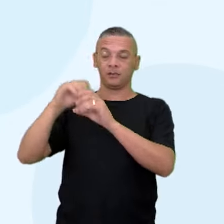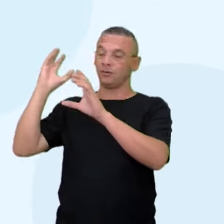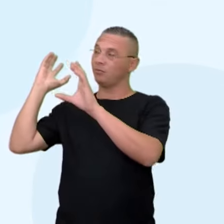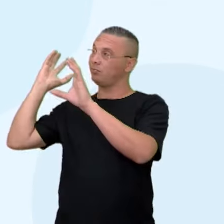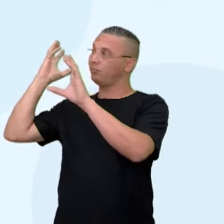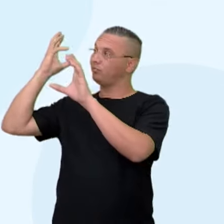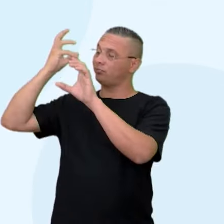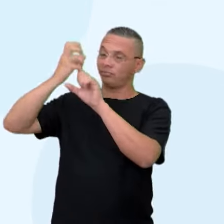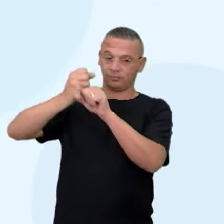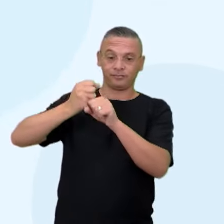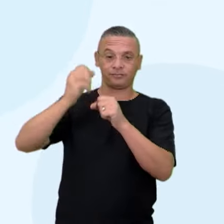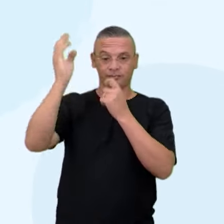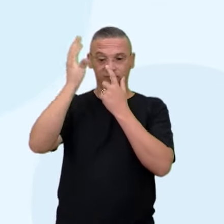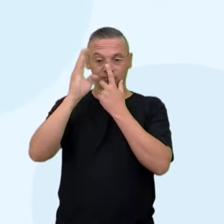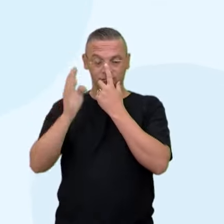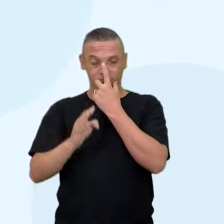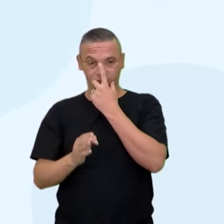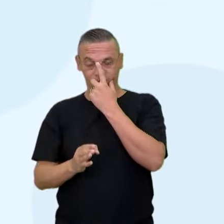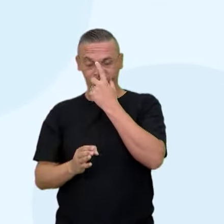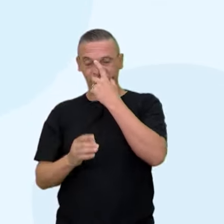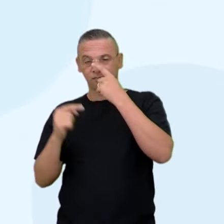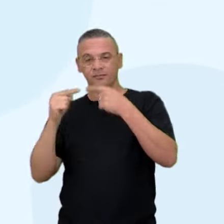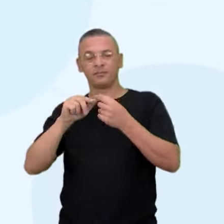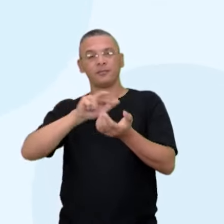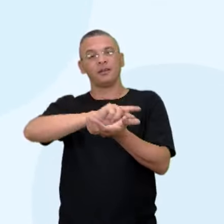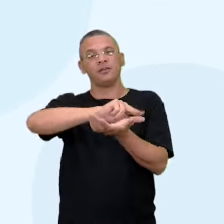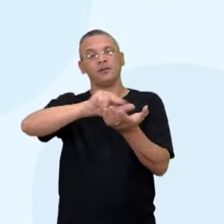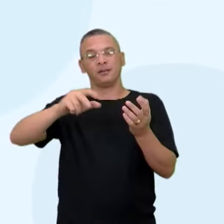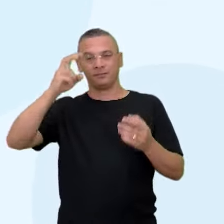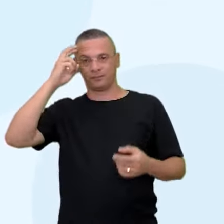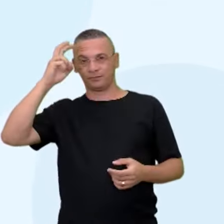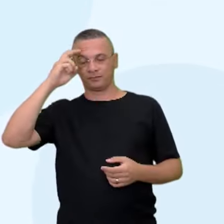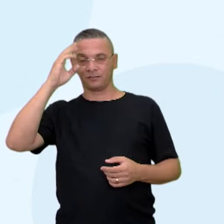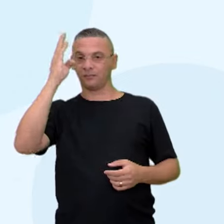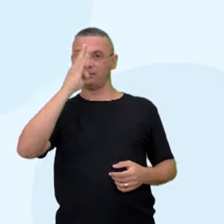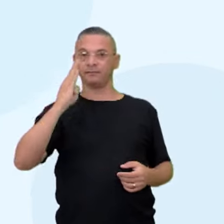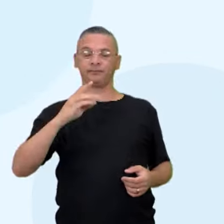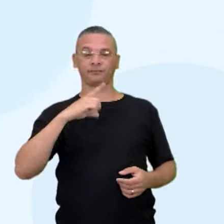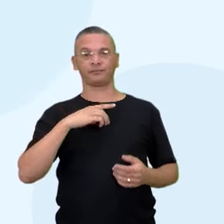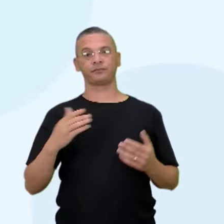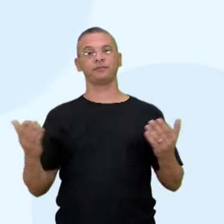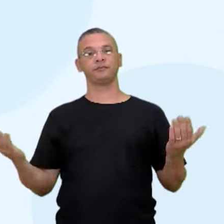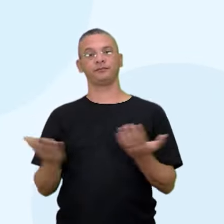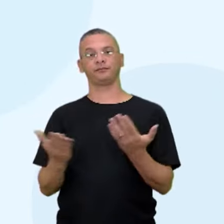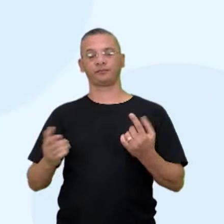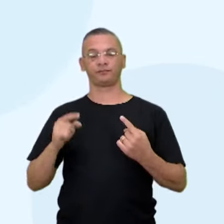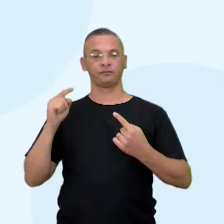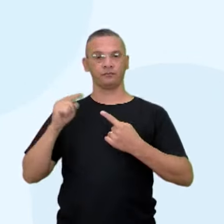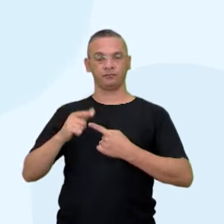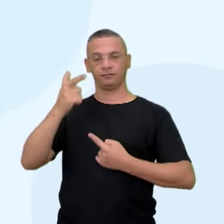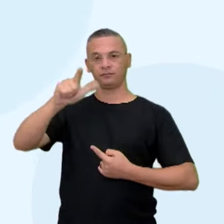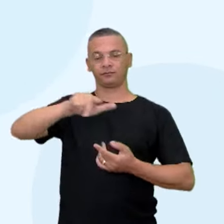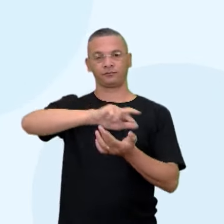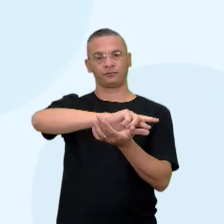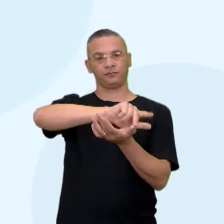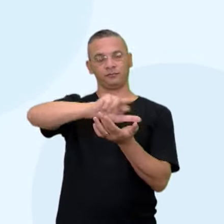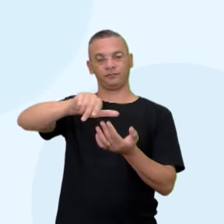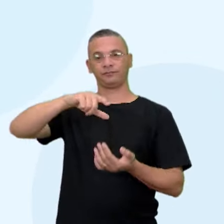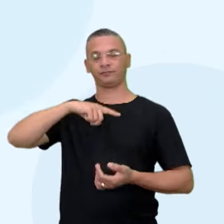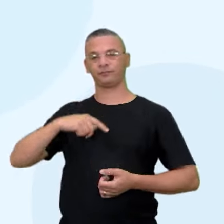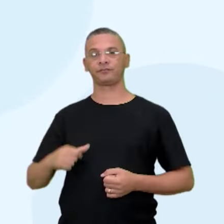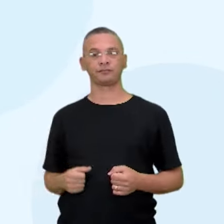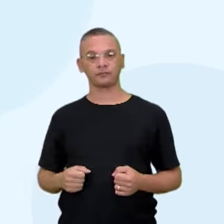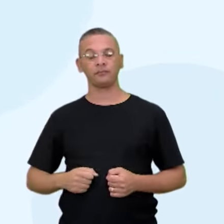culturais brasileiras. Então, falar sobre as diversidades culturais que o Brasil tem, né? Que está ligado também a outras diversidades.